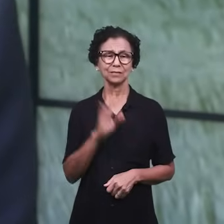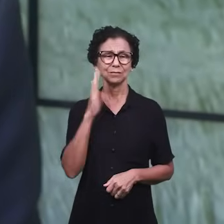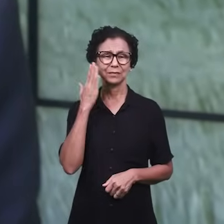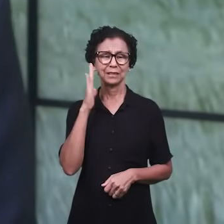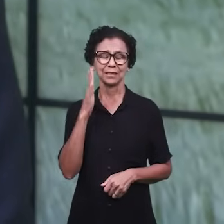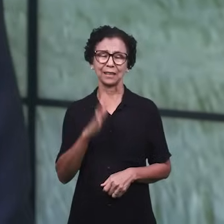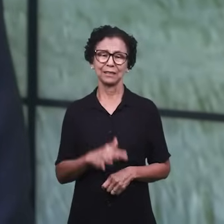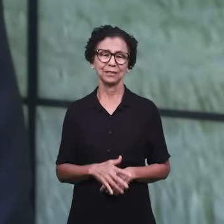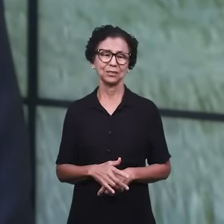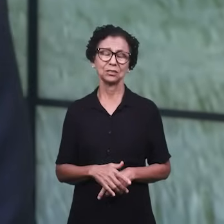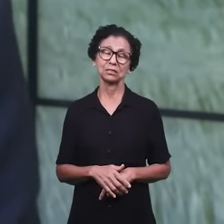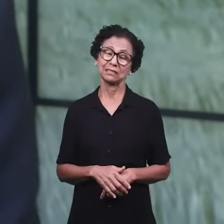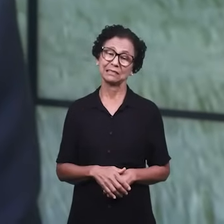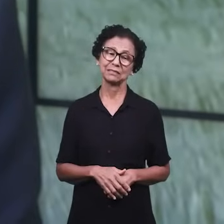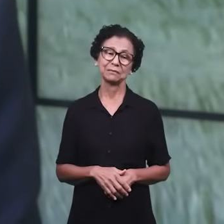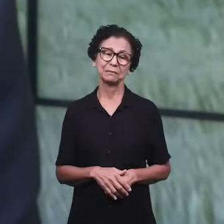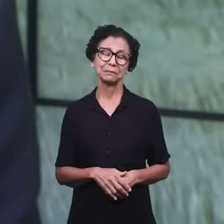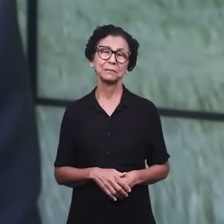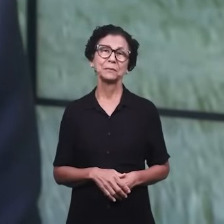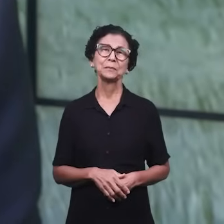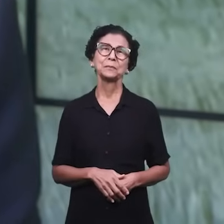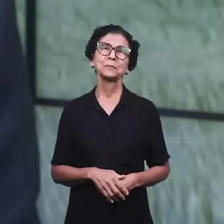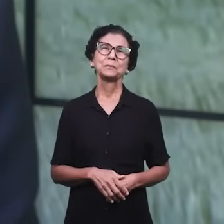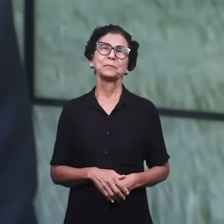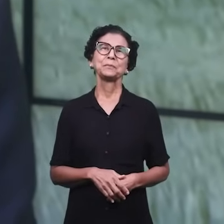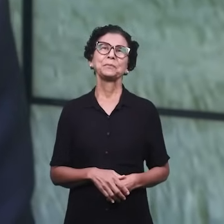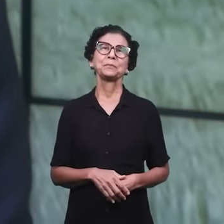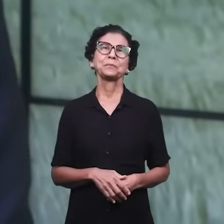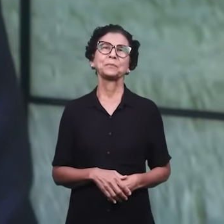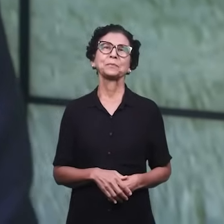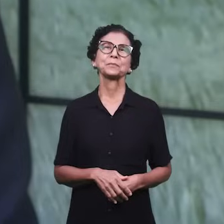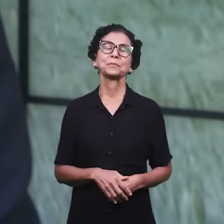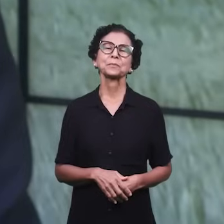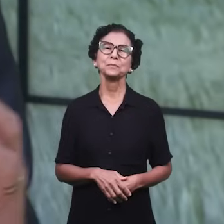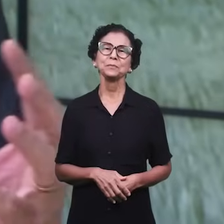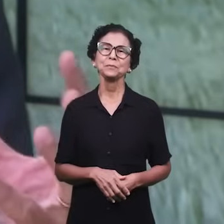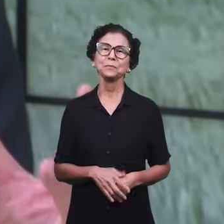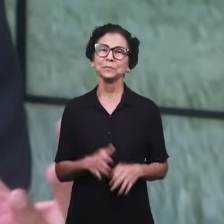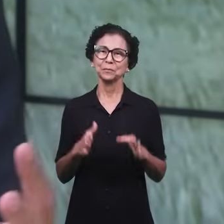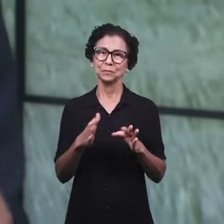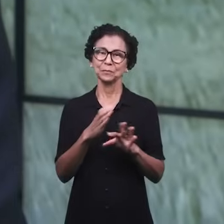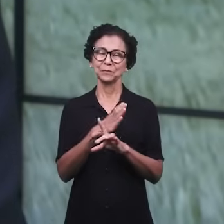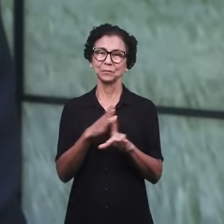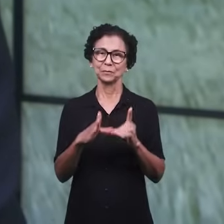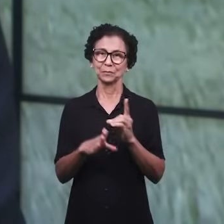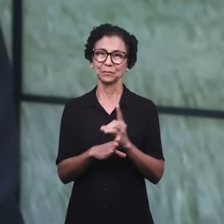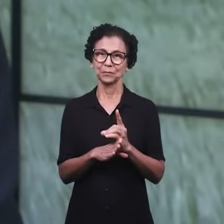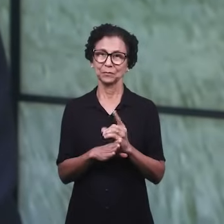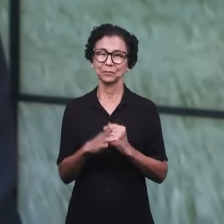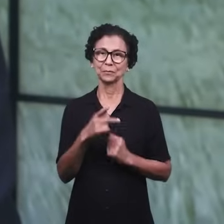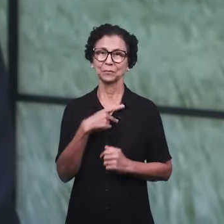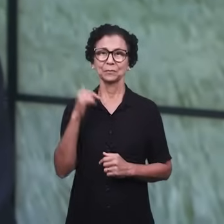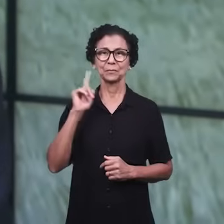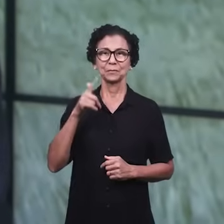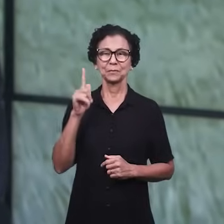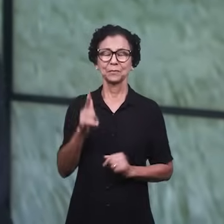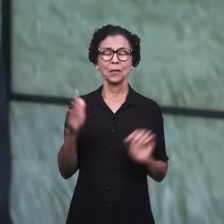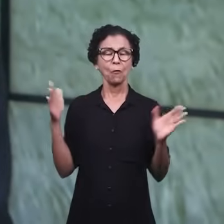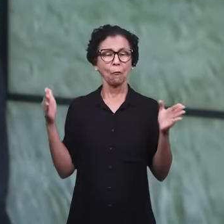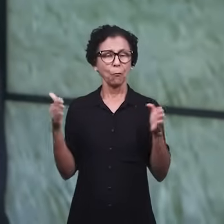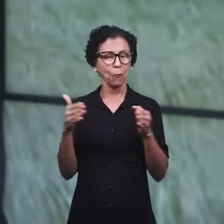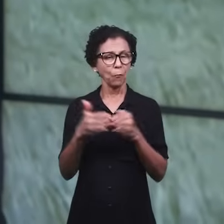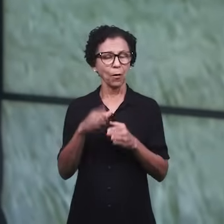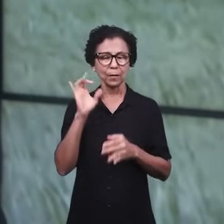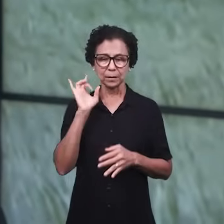então esse formato que até como exemplo o pastor gedel todo o culto Ger em volta disso eu acho mais